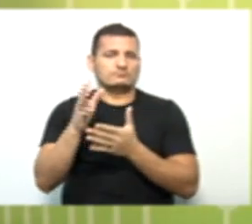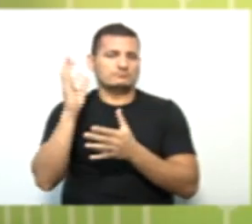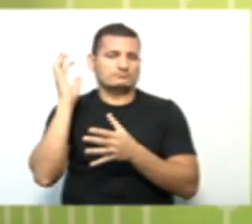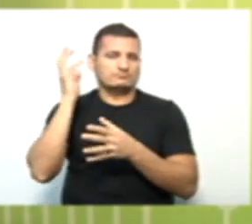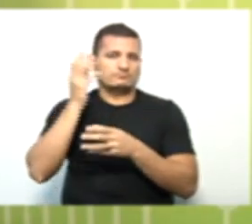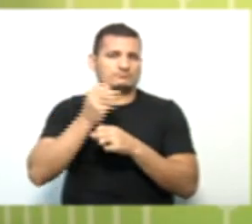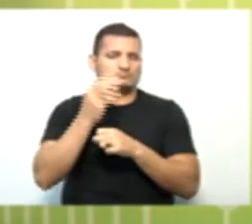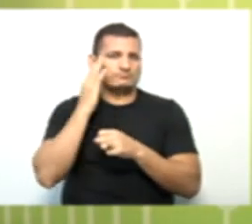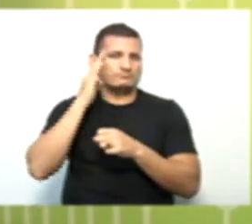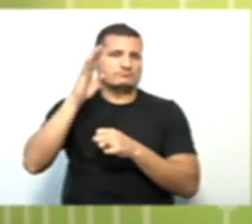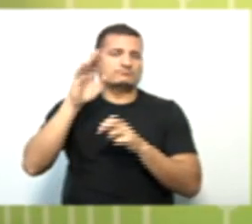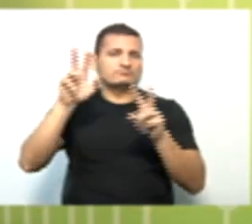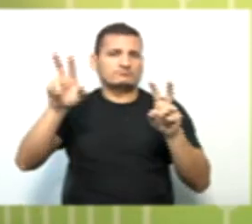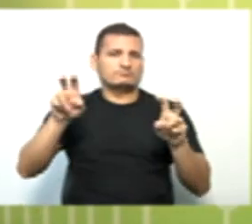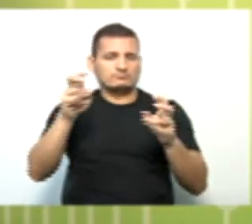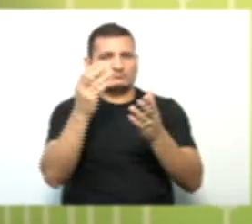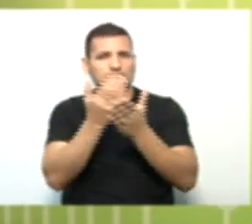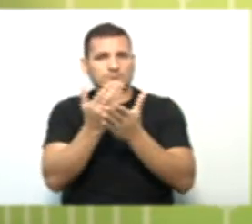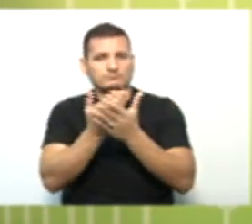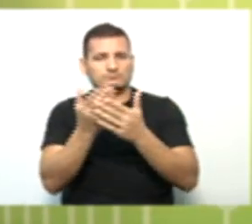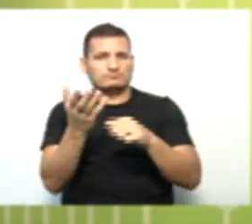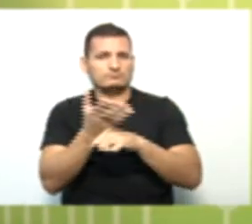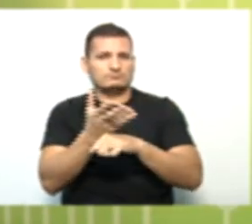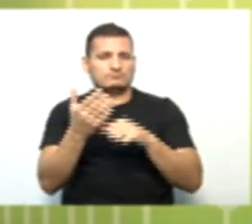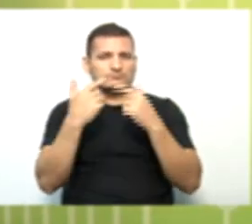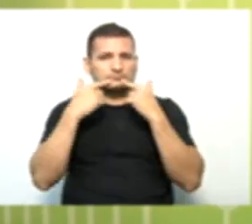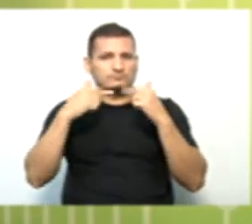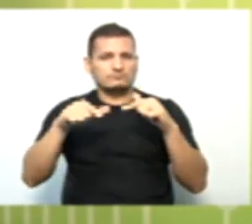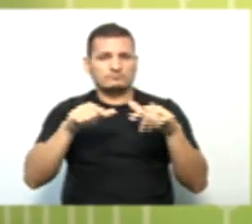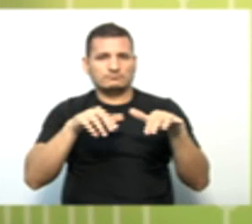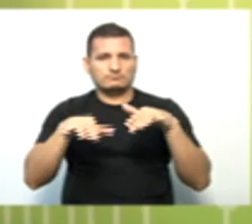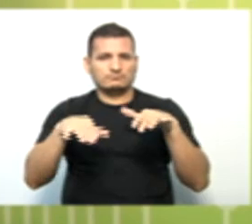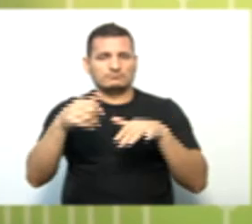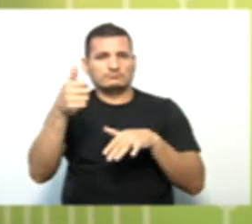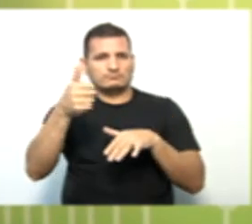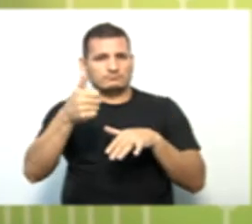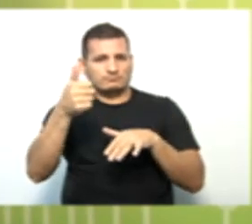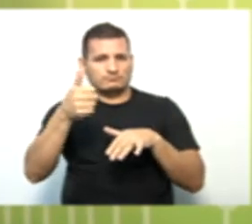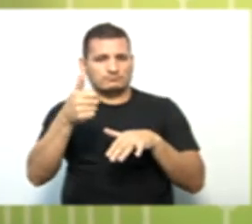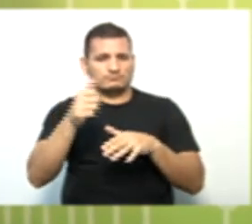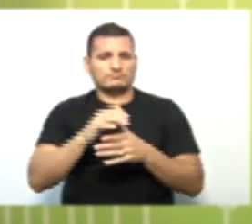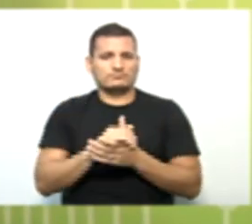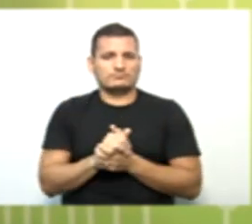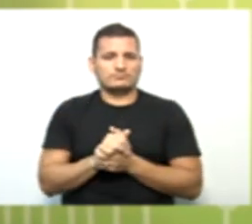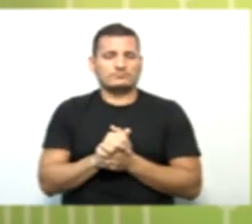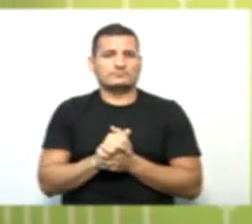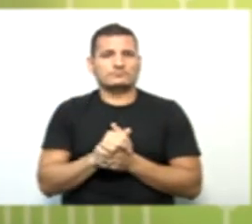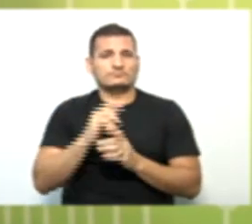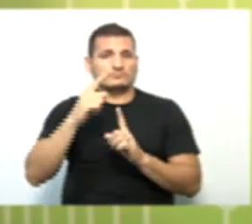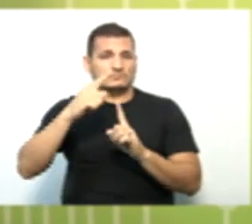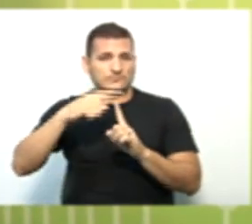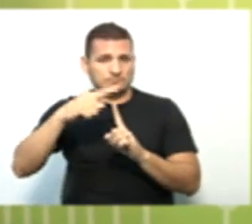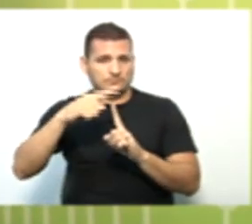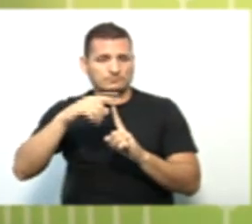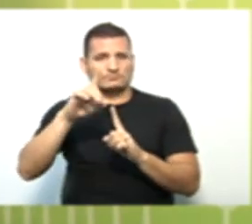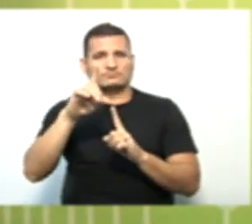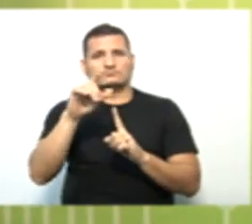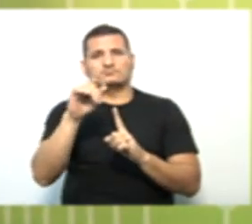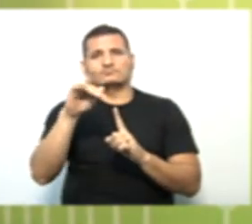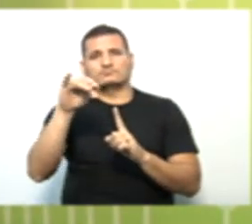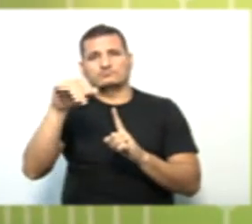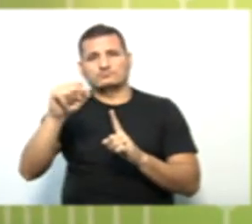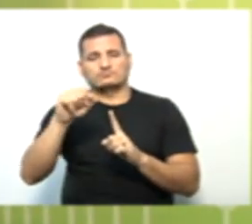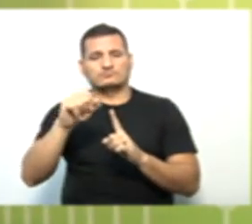principais temas estudados na disciplina de Linguagem de Programação 1, né, que foram os tipos de dado, lembrem-se, os